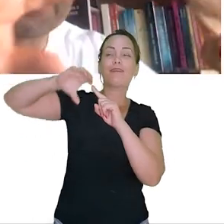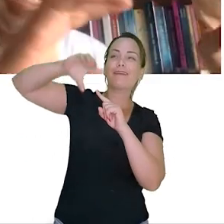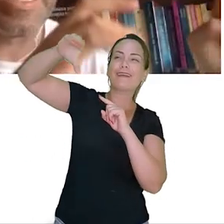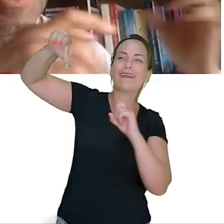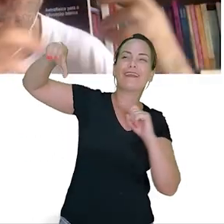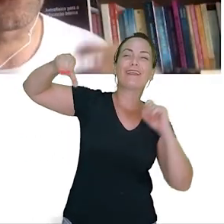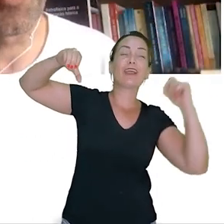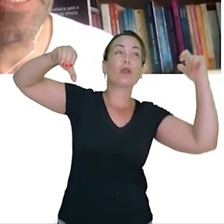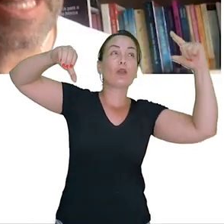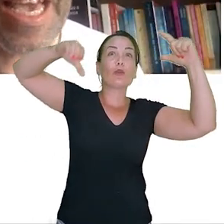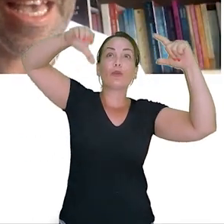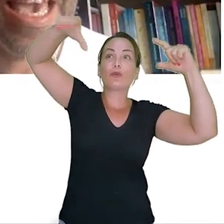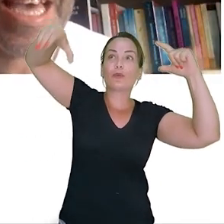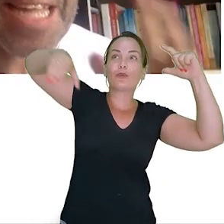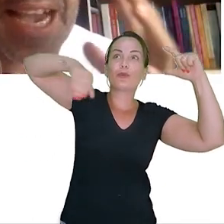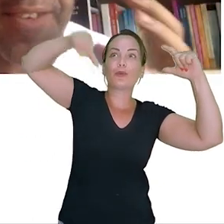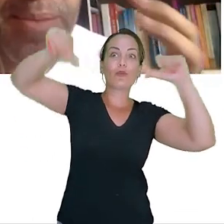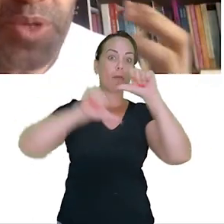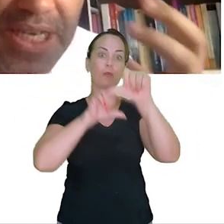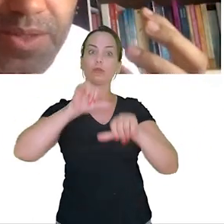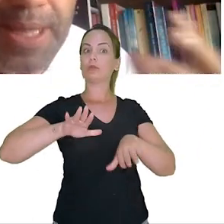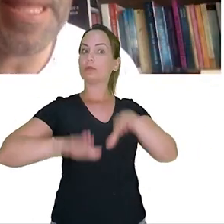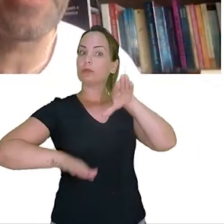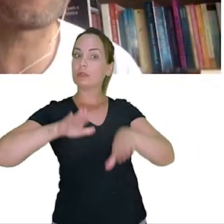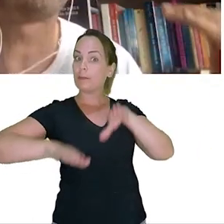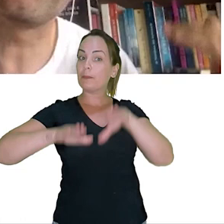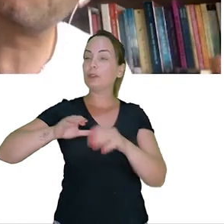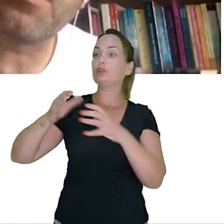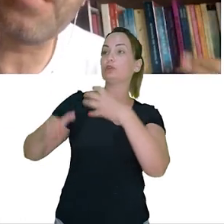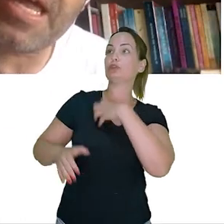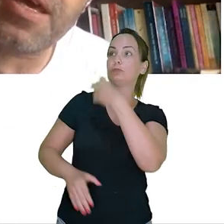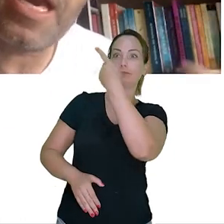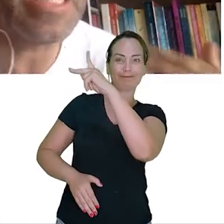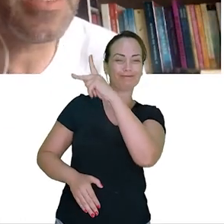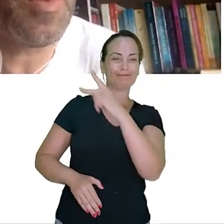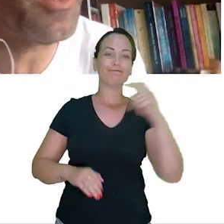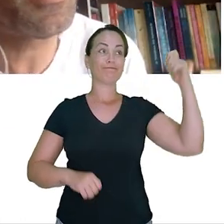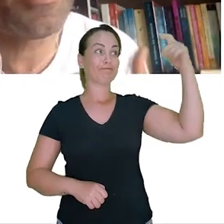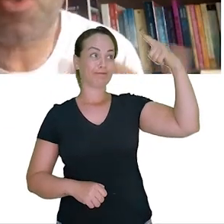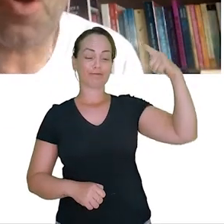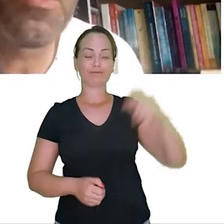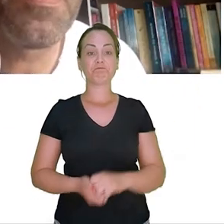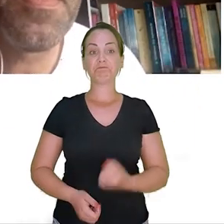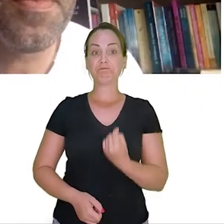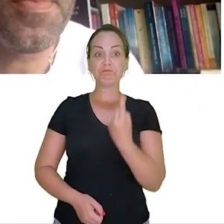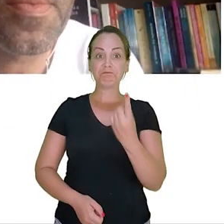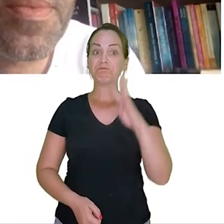vai dançando em torno da Terra, essa cara vai mudando dependendo da posição dela em relação a nós e o